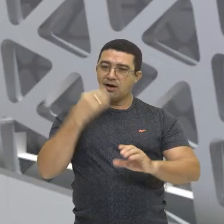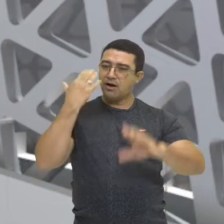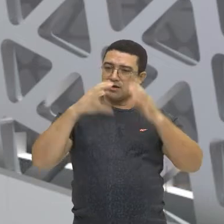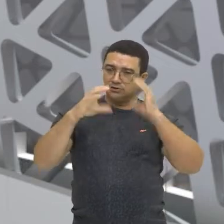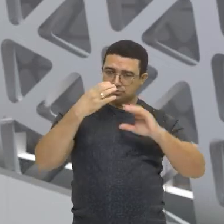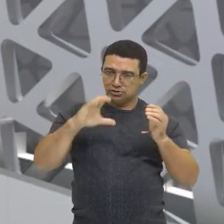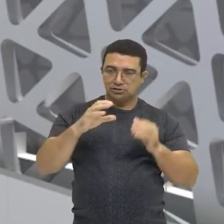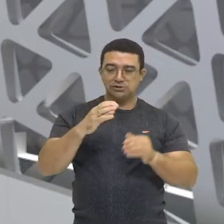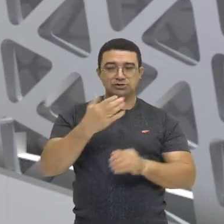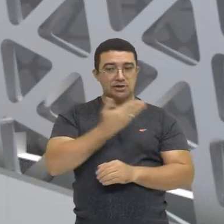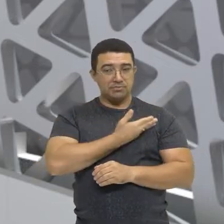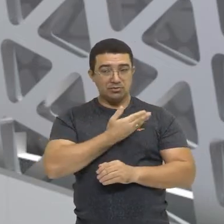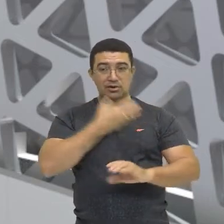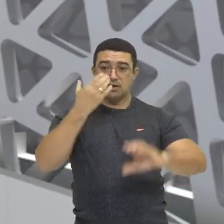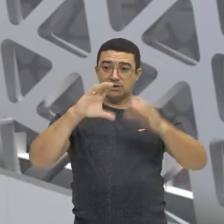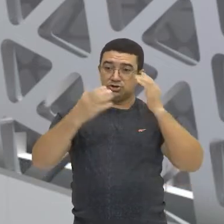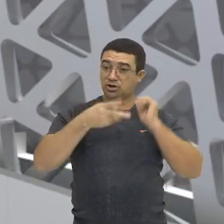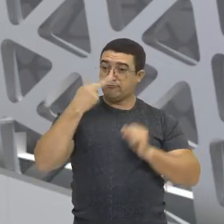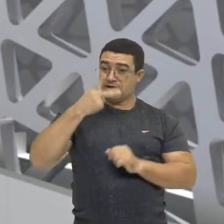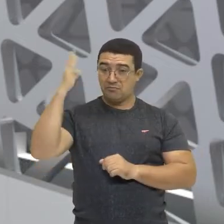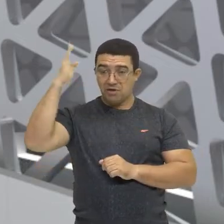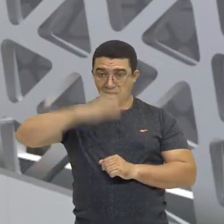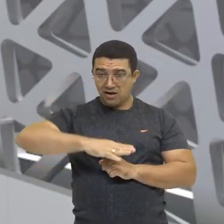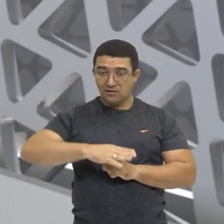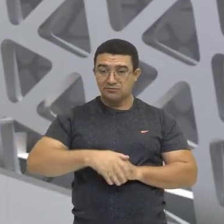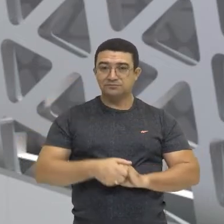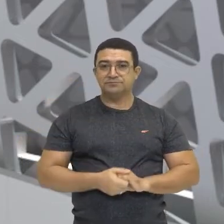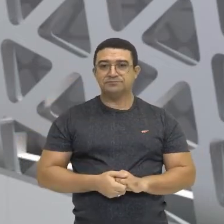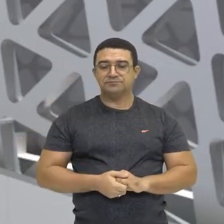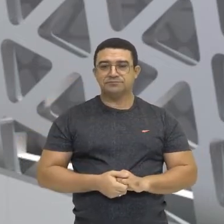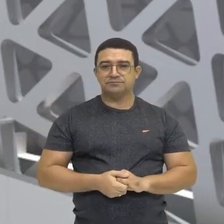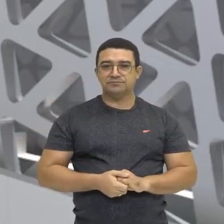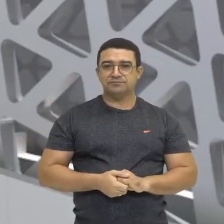né, cantigas de maldizer. Então,